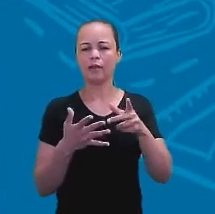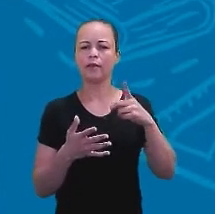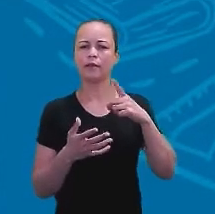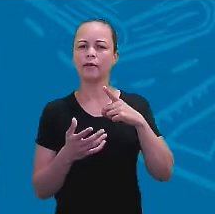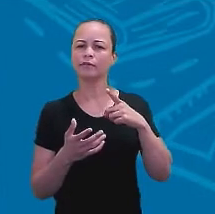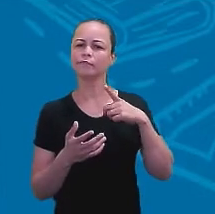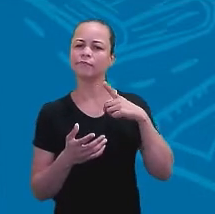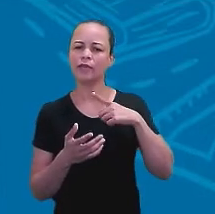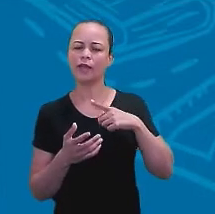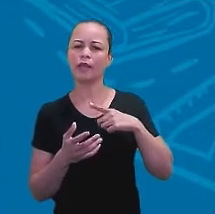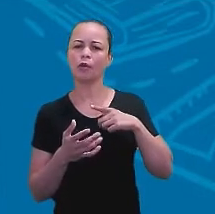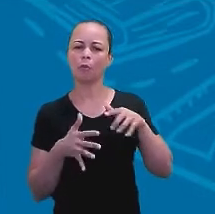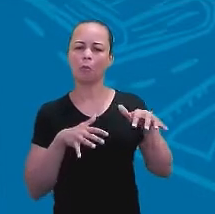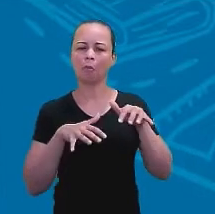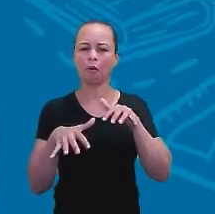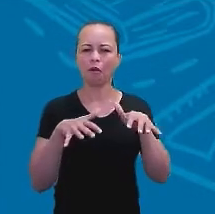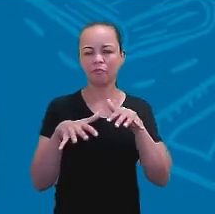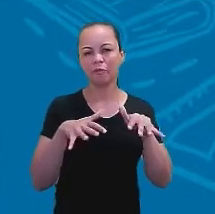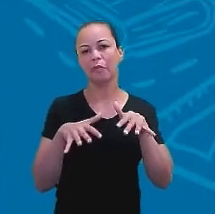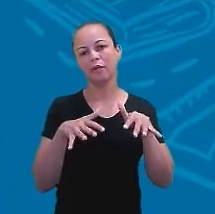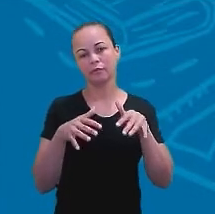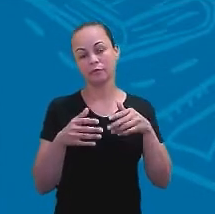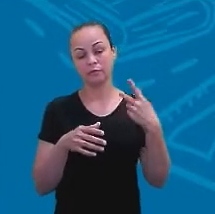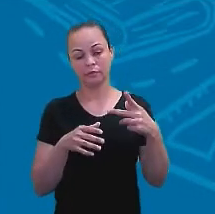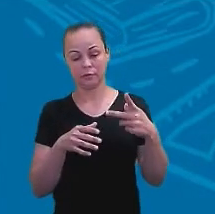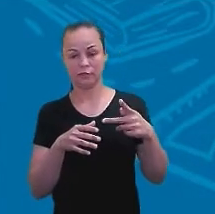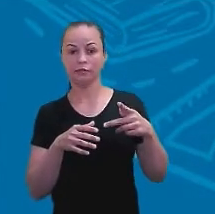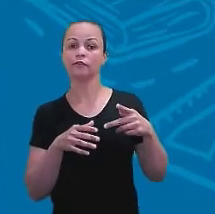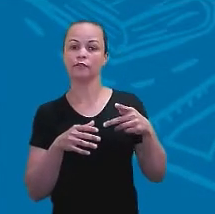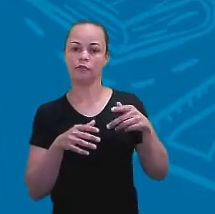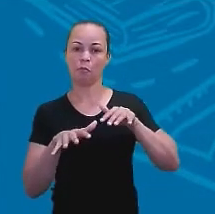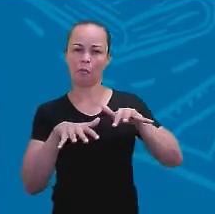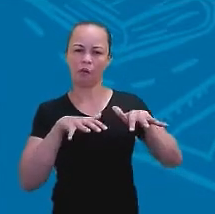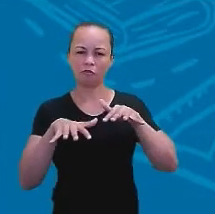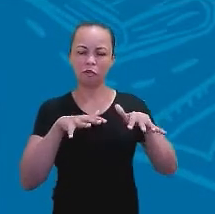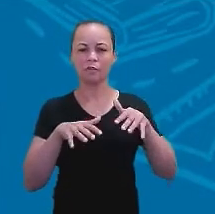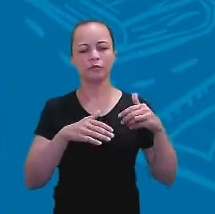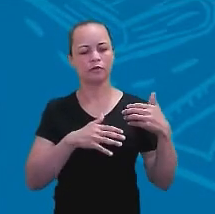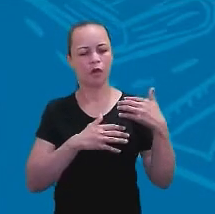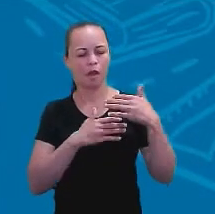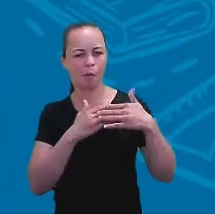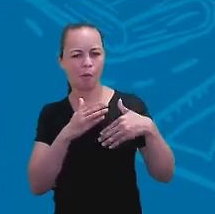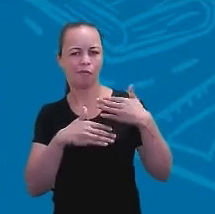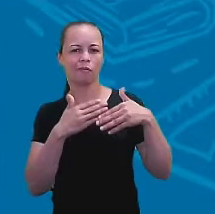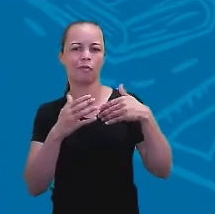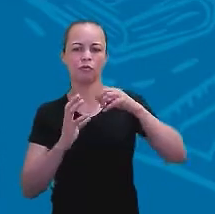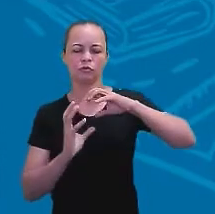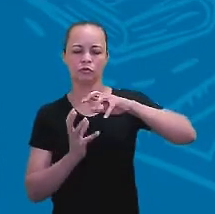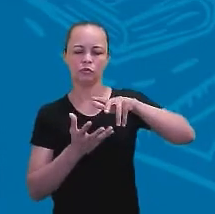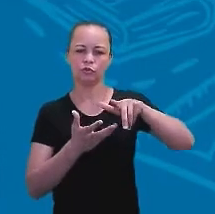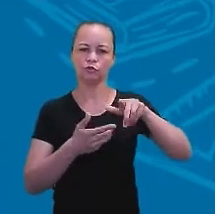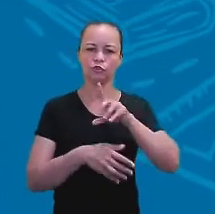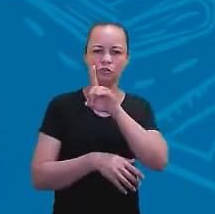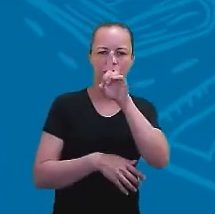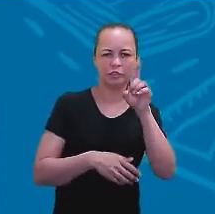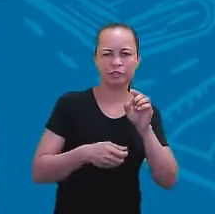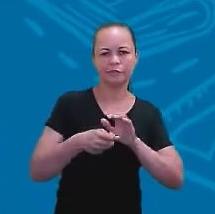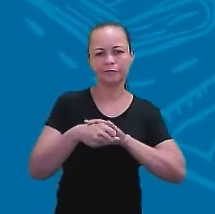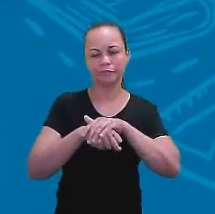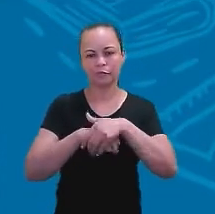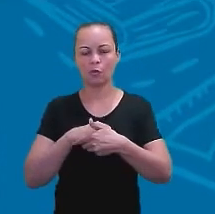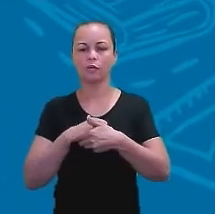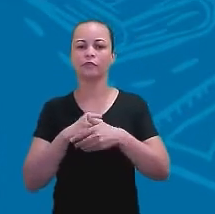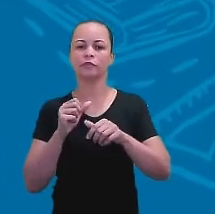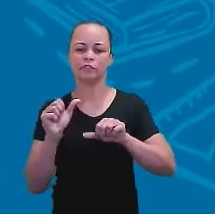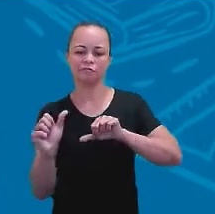alguns movimentos, né? Ou seja, e através desses movimentos, ao longo, né, dos dias e das noites, né, isso